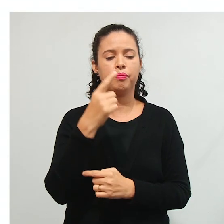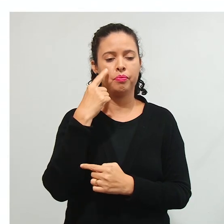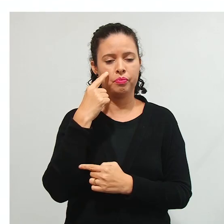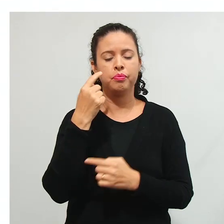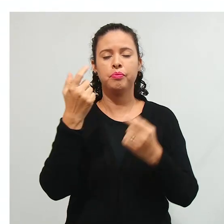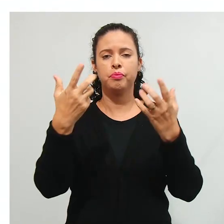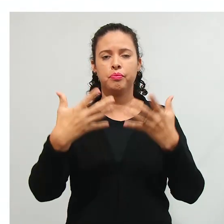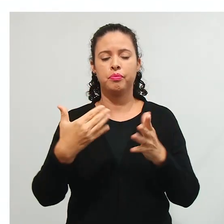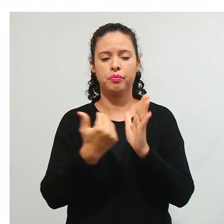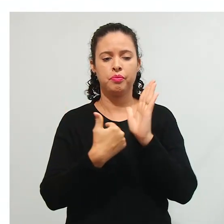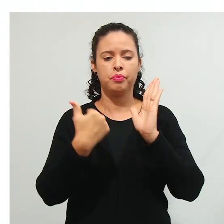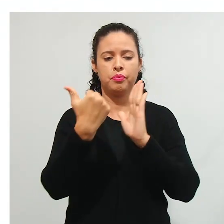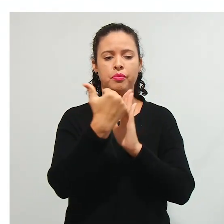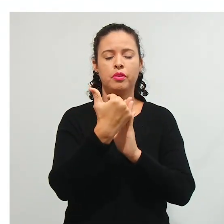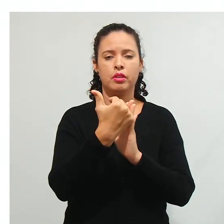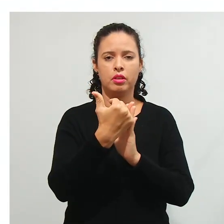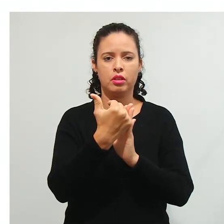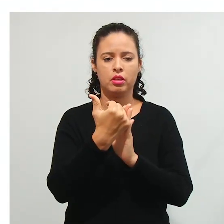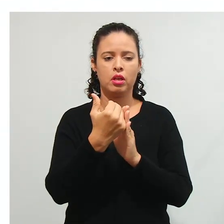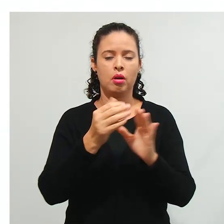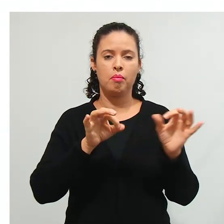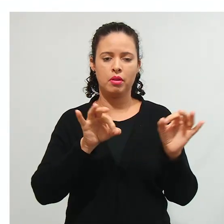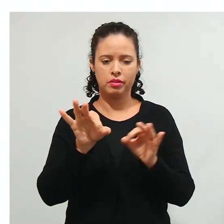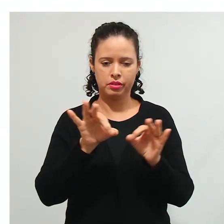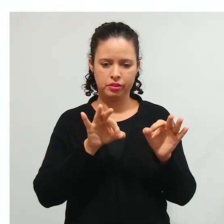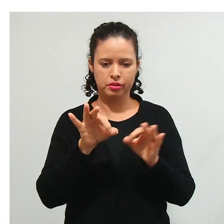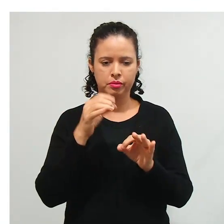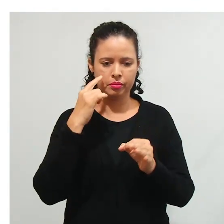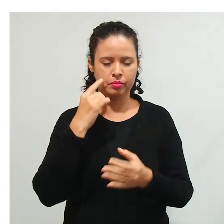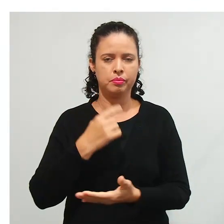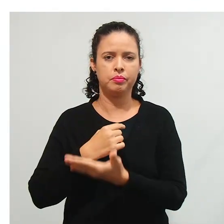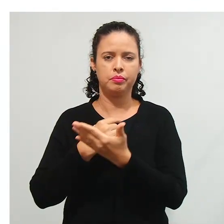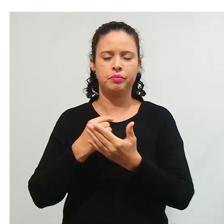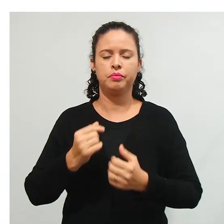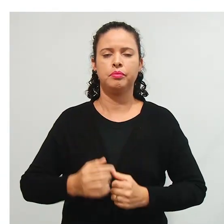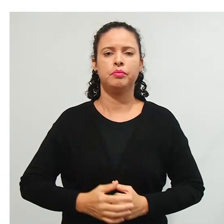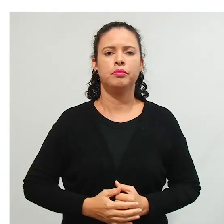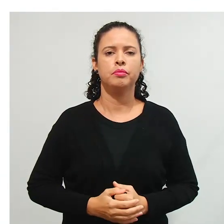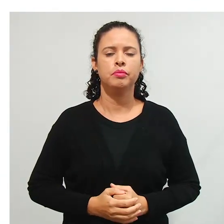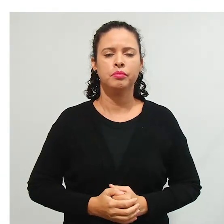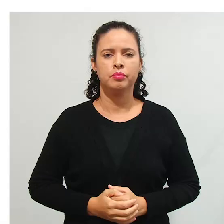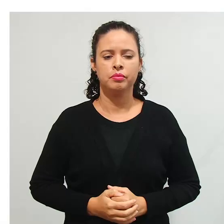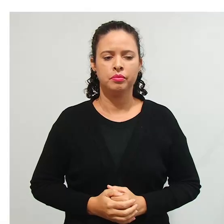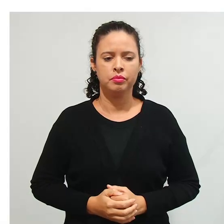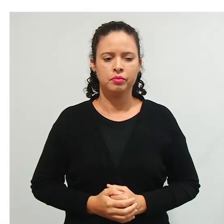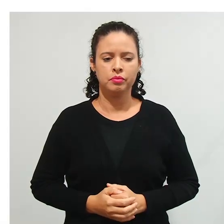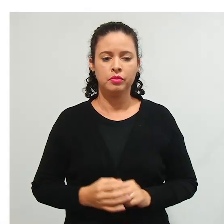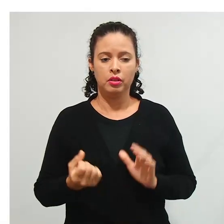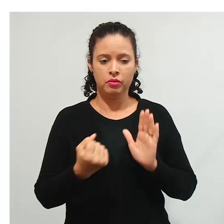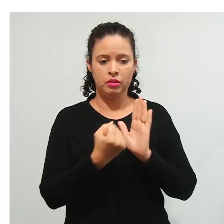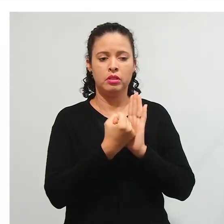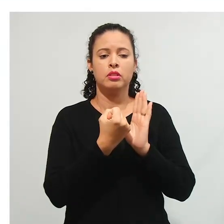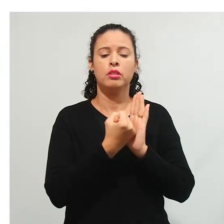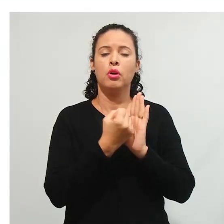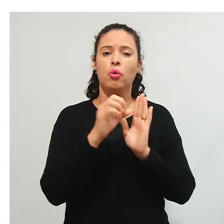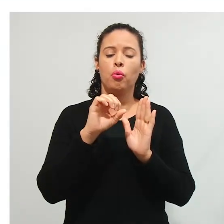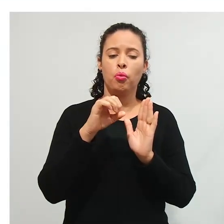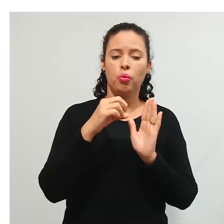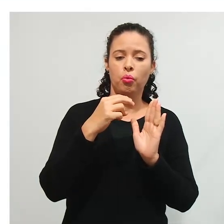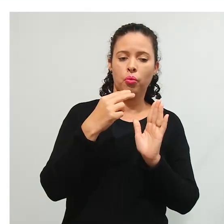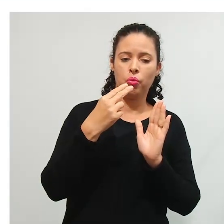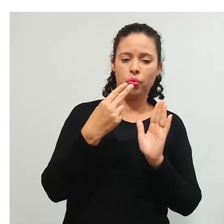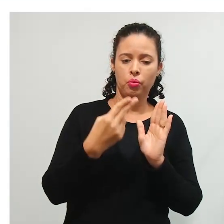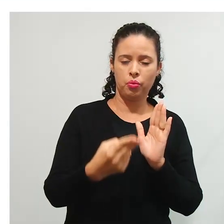Vamos agora falar das etapas do planejamento. Então, o que eu disse anteriormente, a fixação da